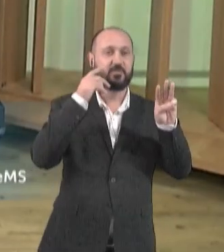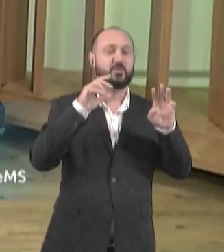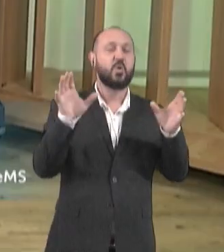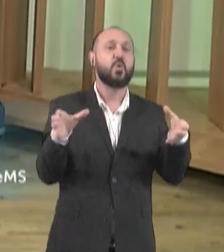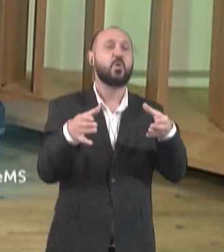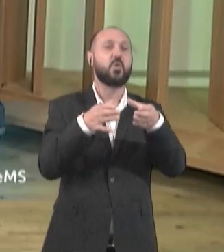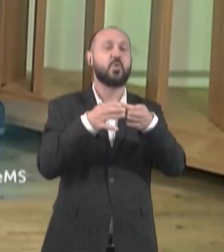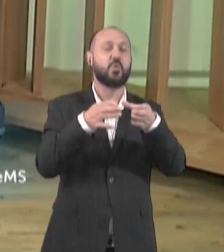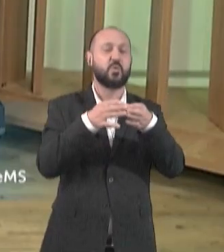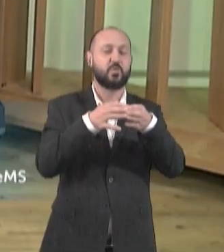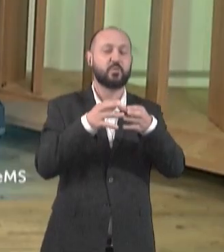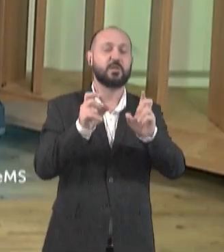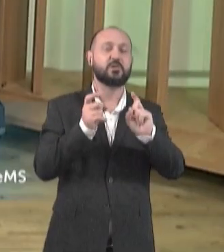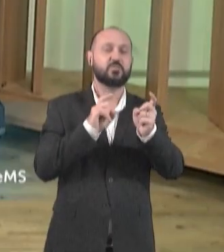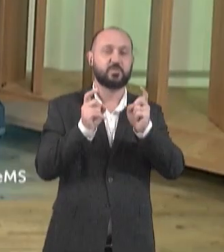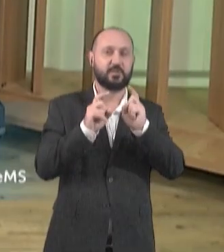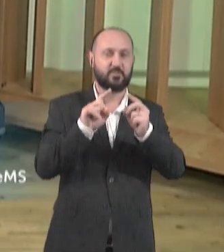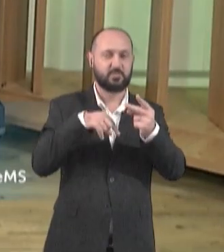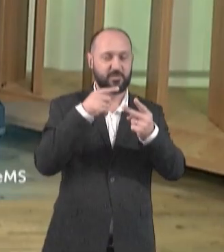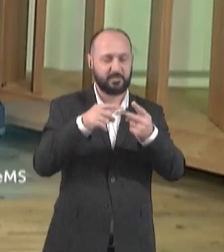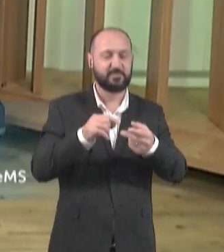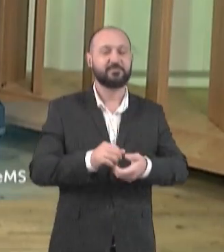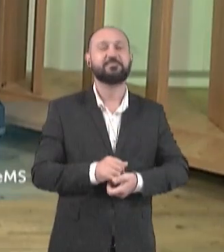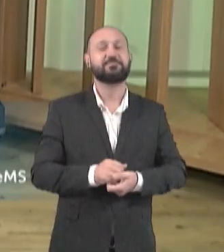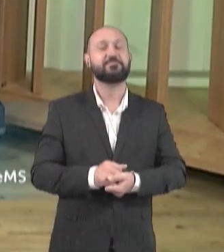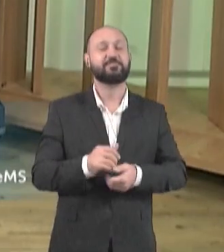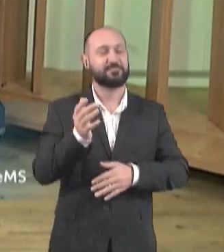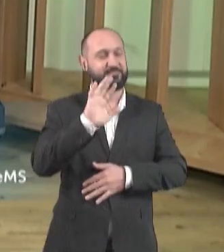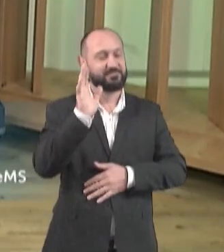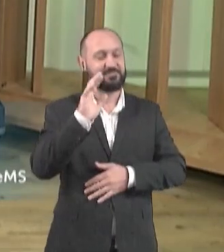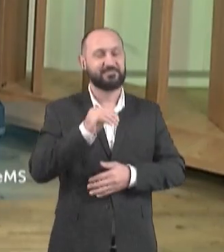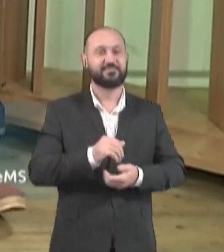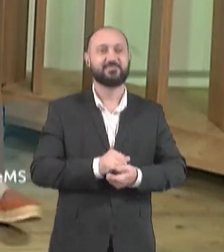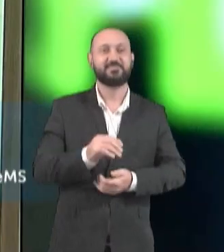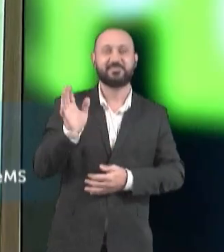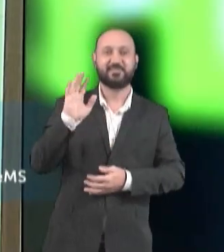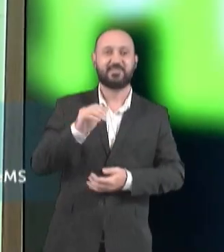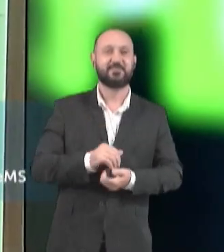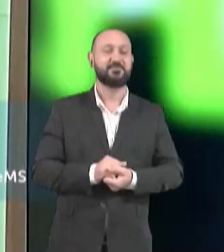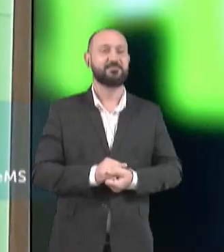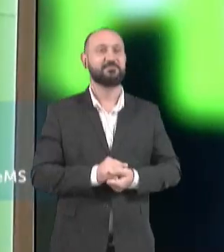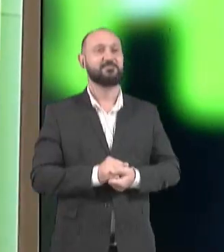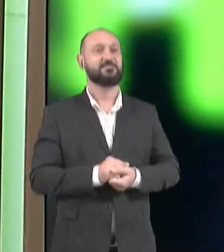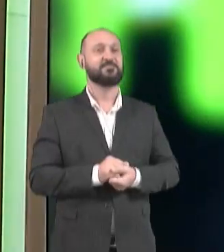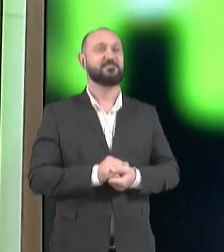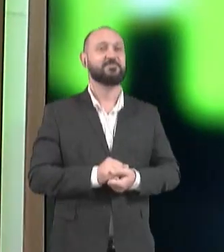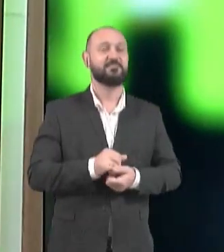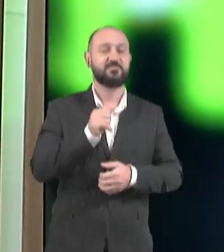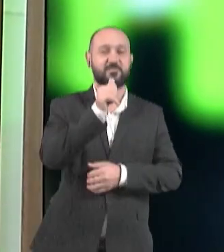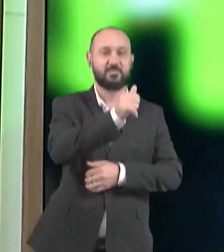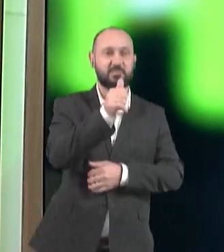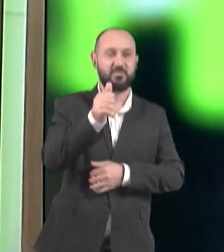a Frente Parlamentar e sua reunião de logo mais. É isso aí. Tchau, tchau. Até amanhã. Tchau, pessoal.